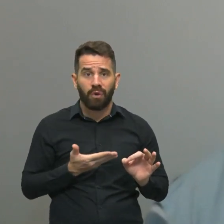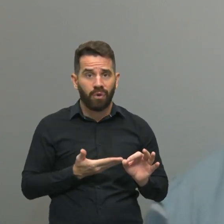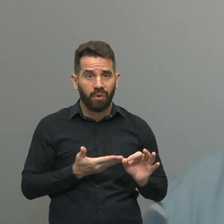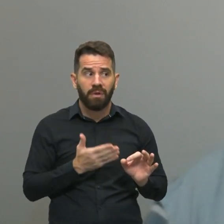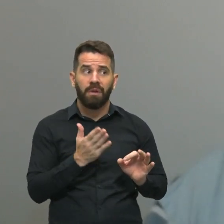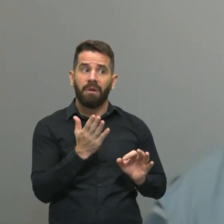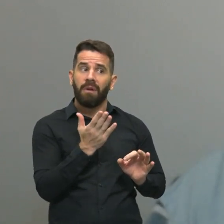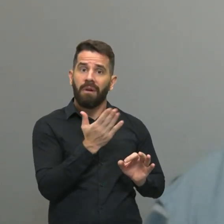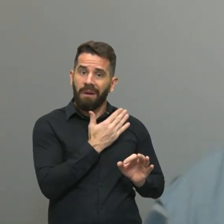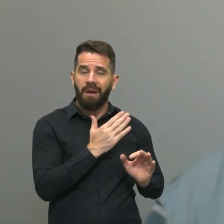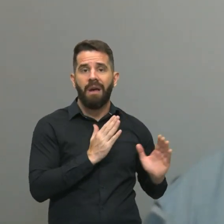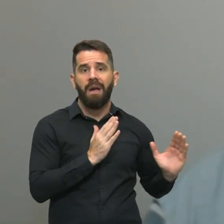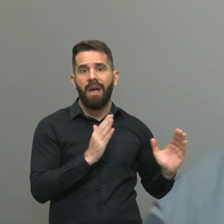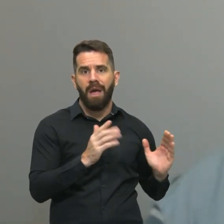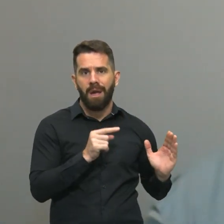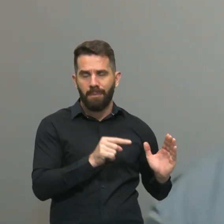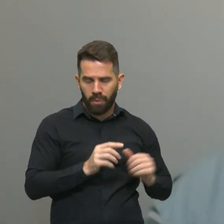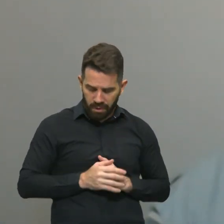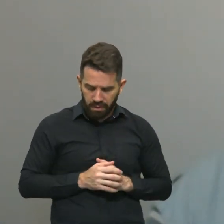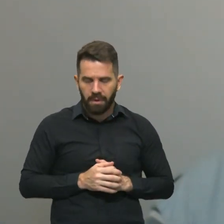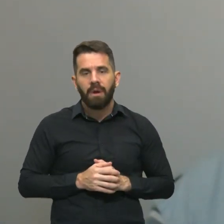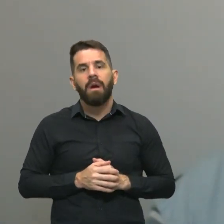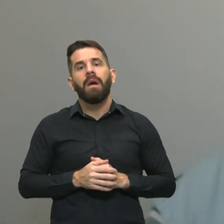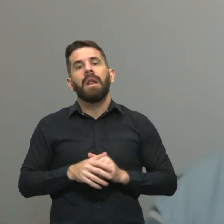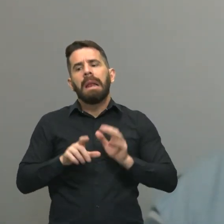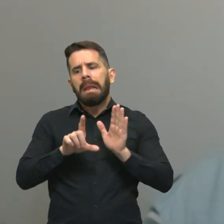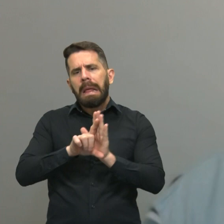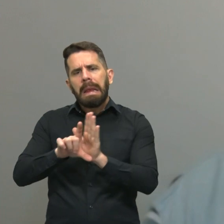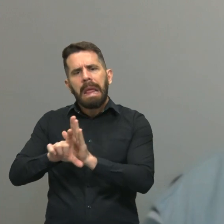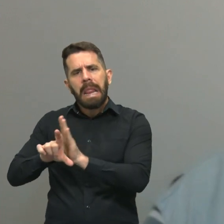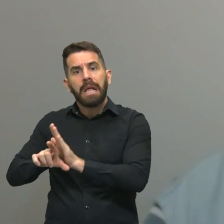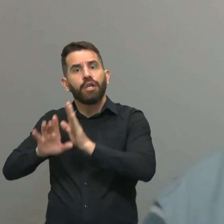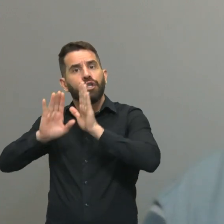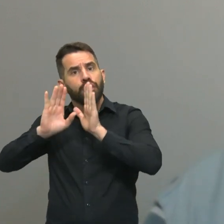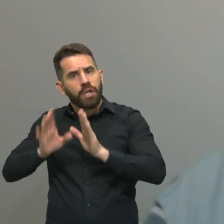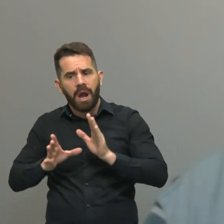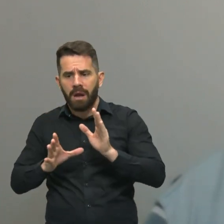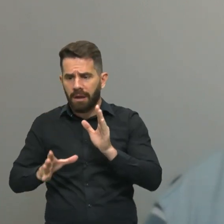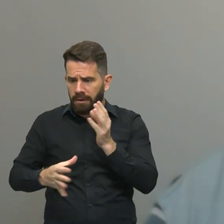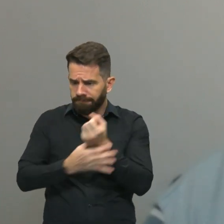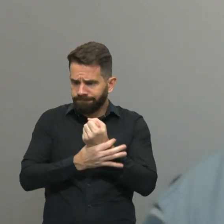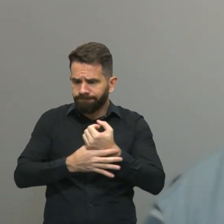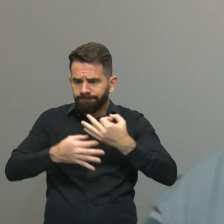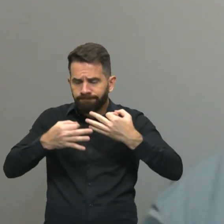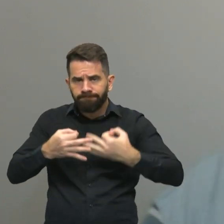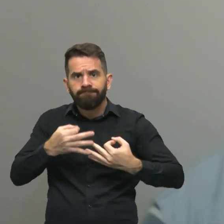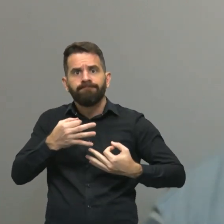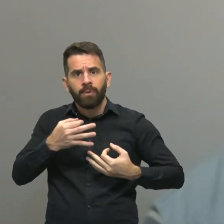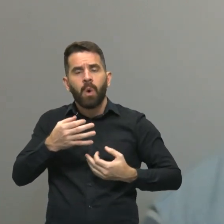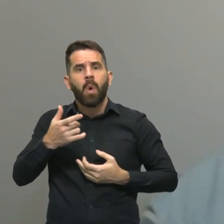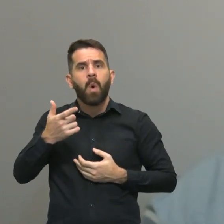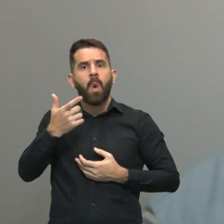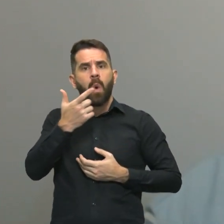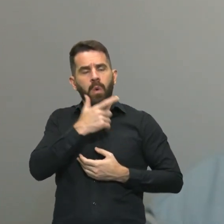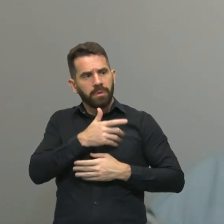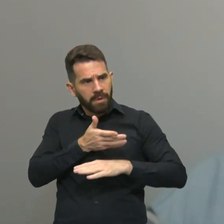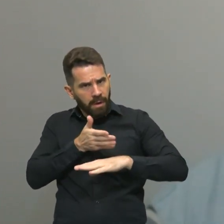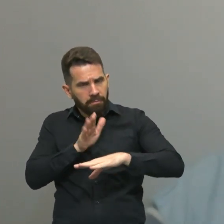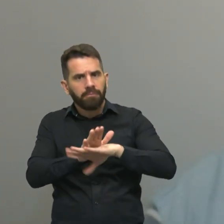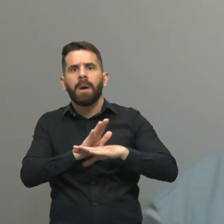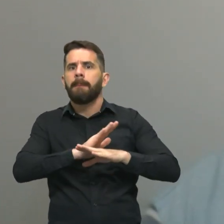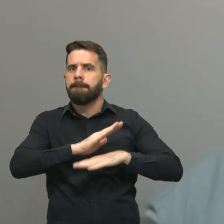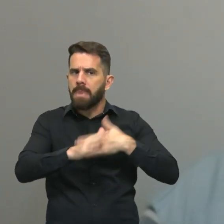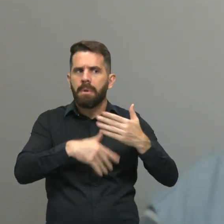momento. E com esses mecanismos que foram disponibilizados, hoje nós temos um grande